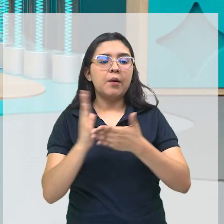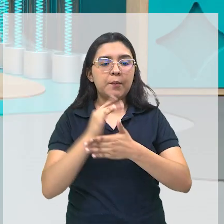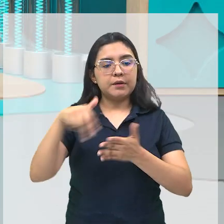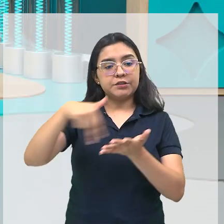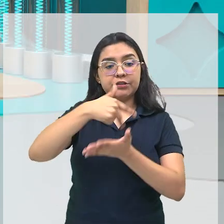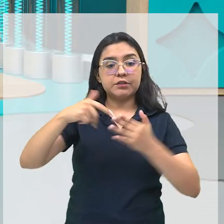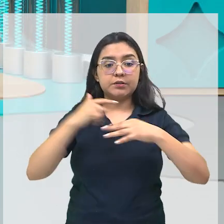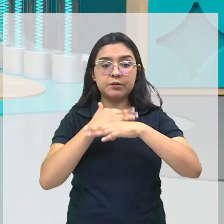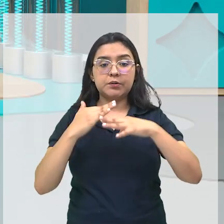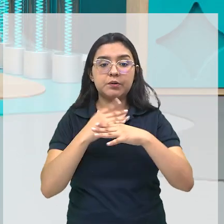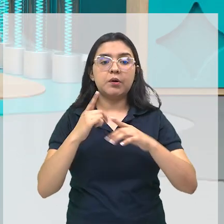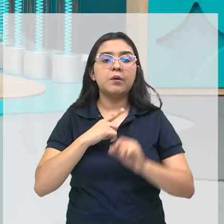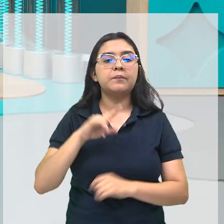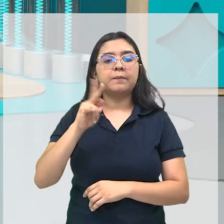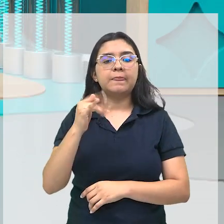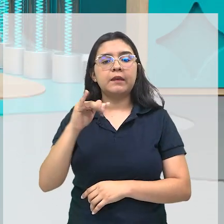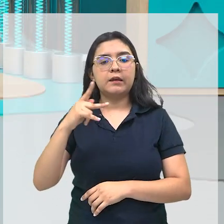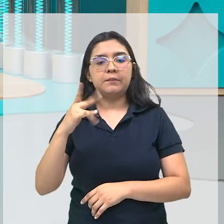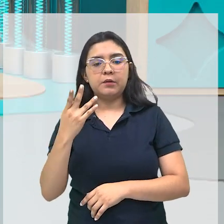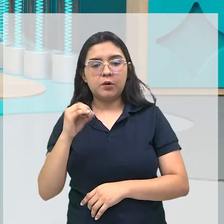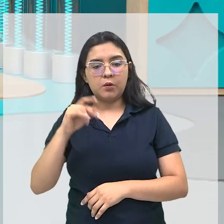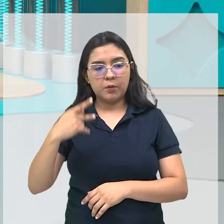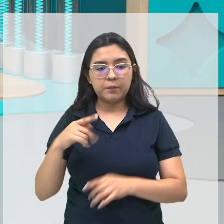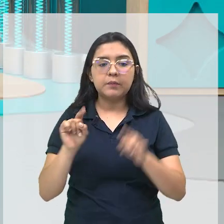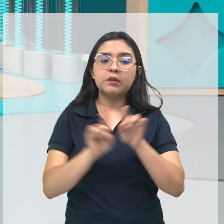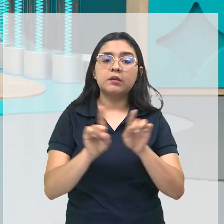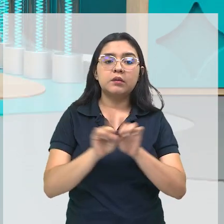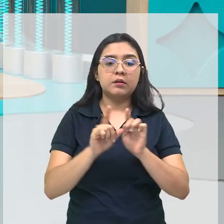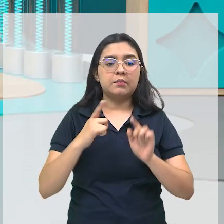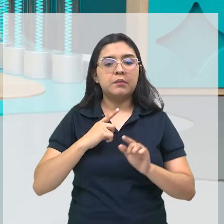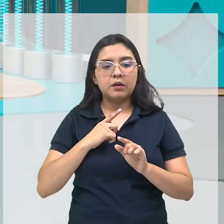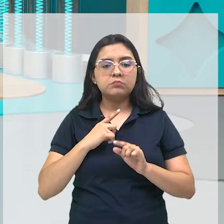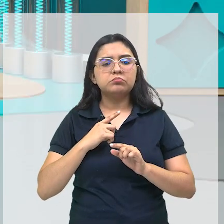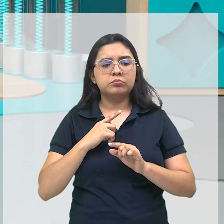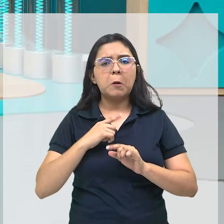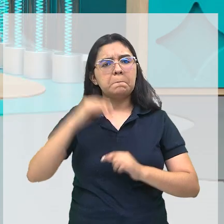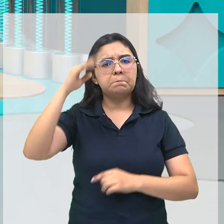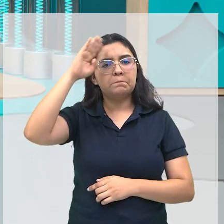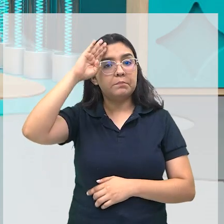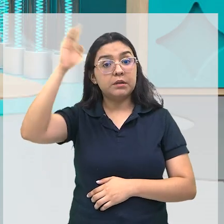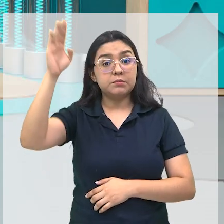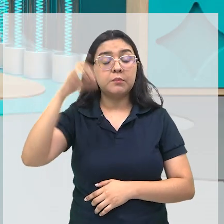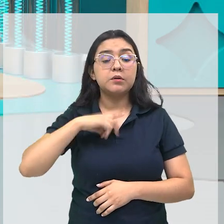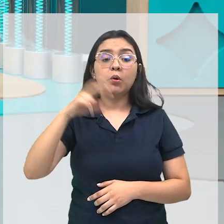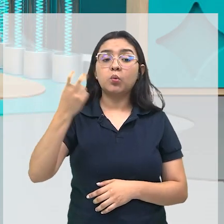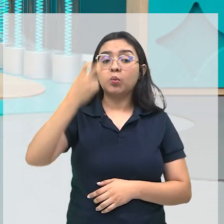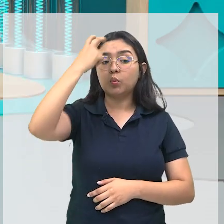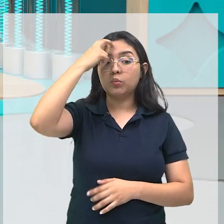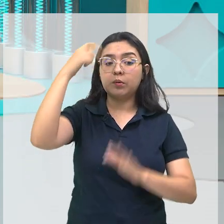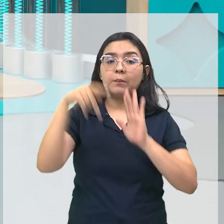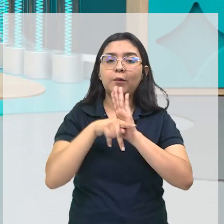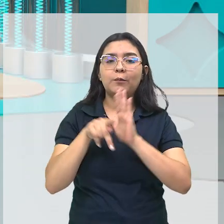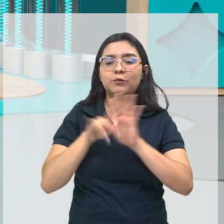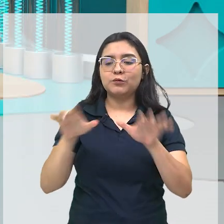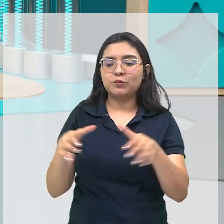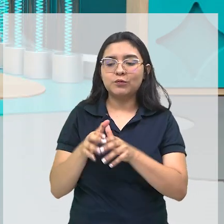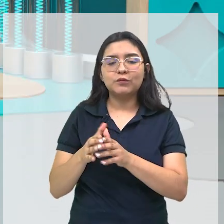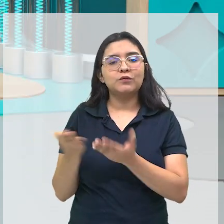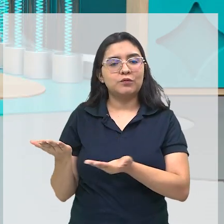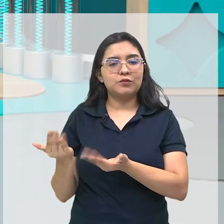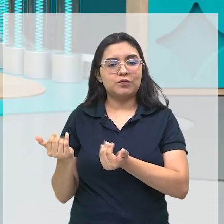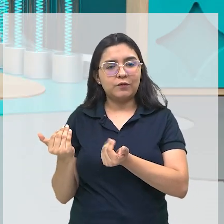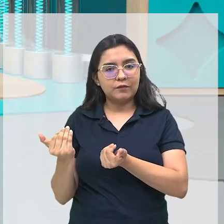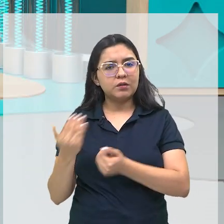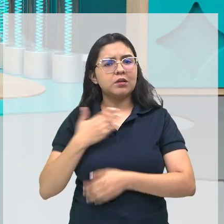que citam estilos como o hip hop ou breaking dance, ou o crouping, que ganham destaque principalmente nas culturas juvenis, que